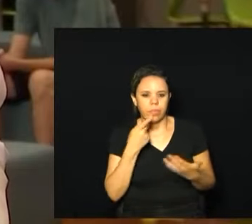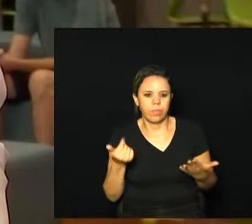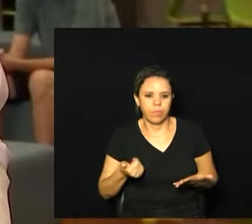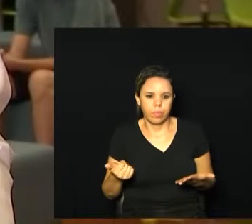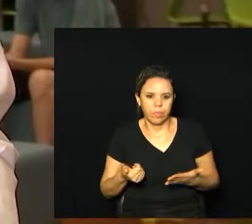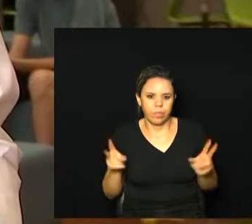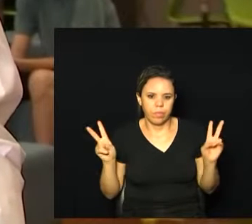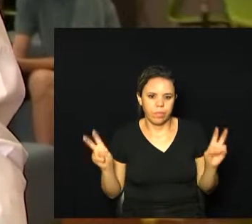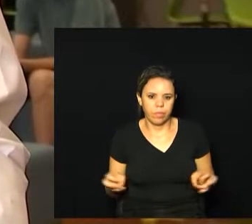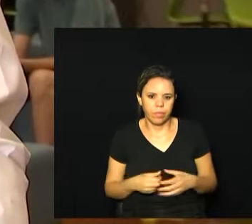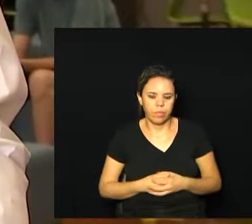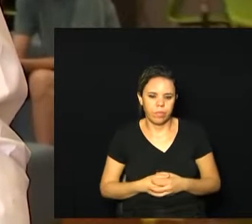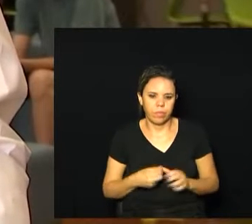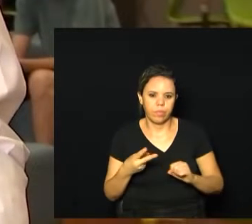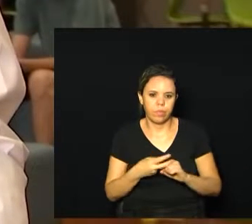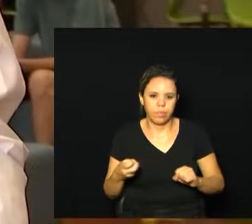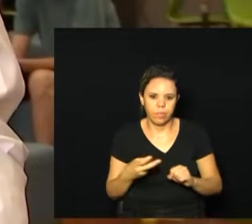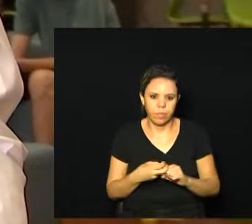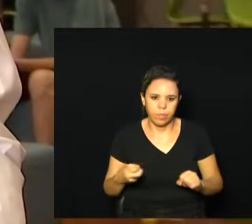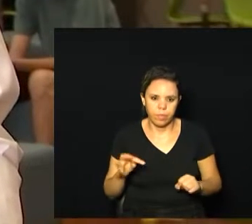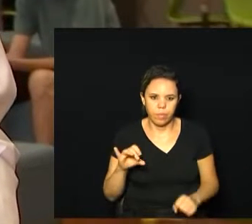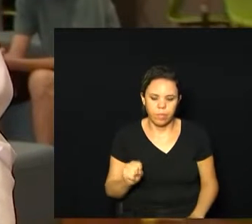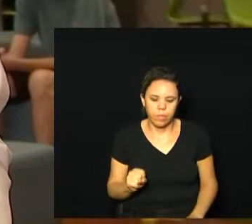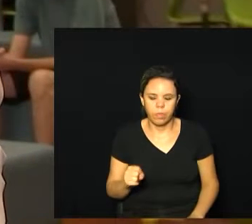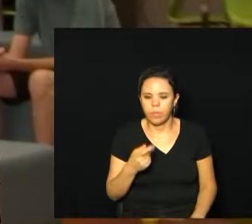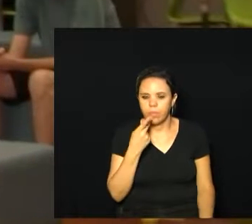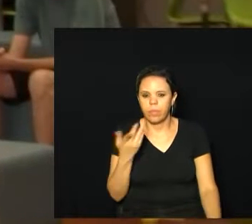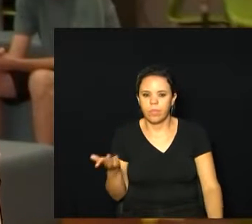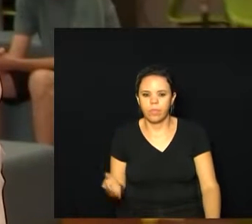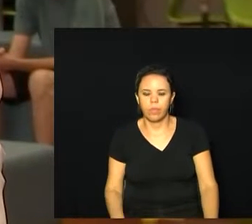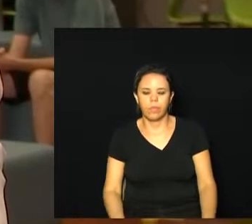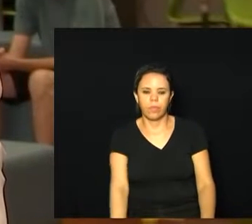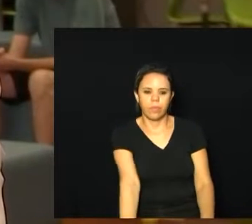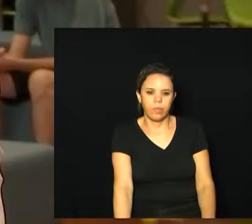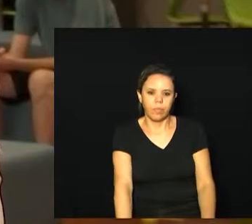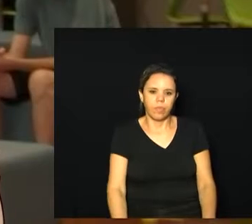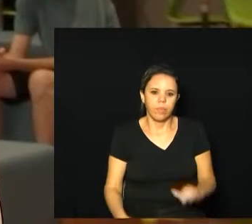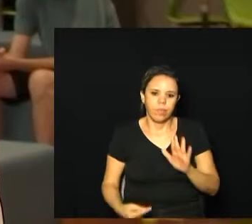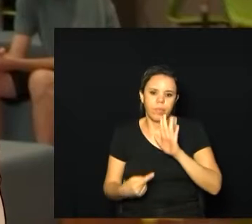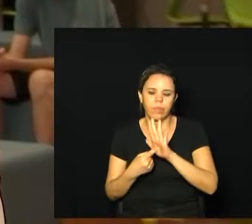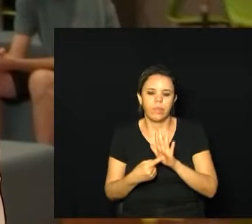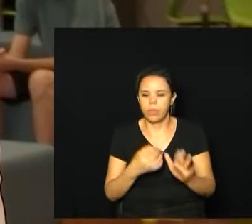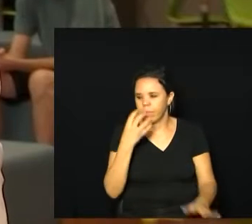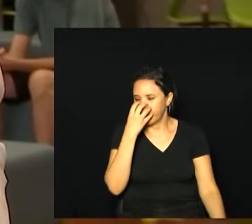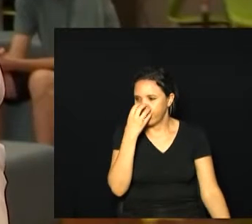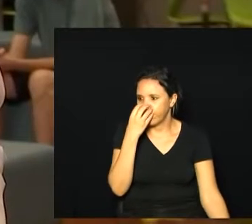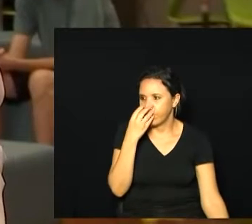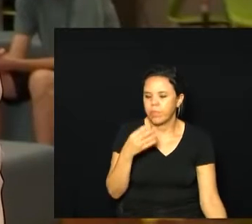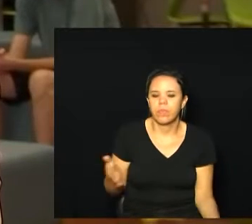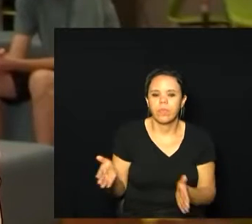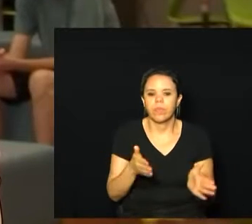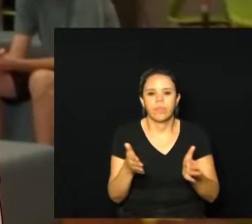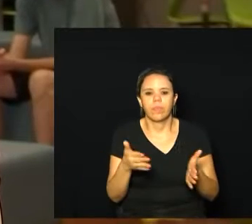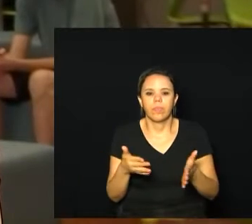primeiro sobre o aplicativo que a Thaís acabou apresentando, a questão dos cachorrinhos na estrada,